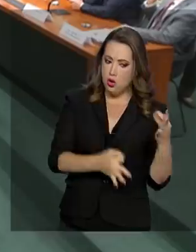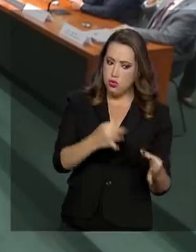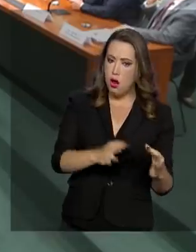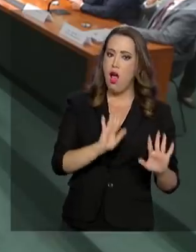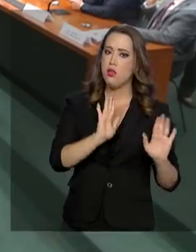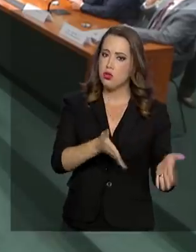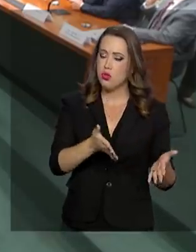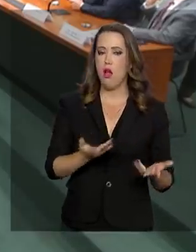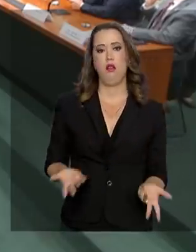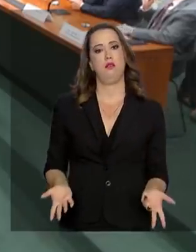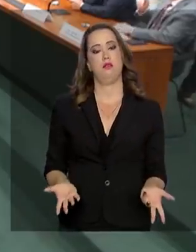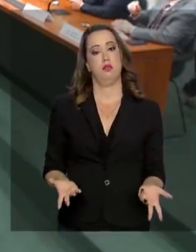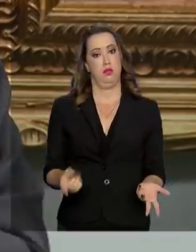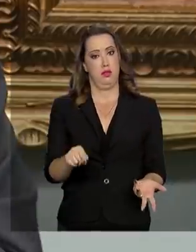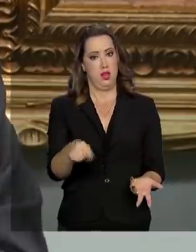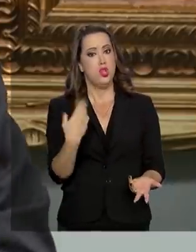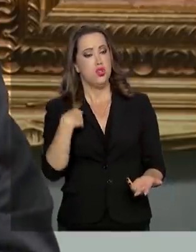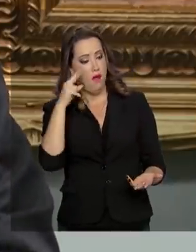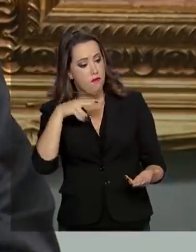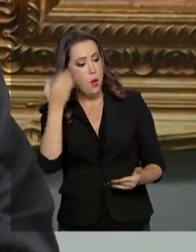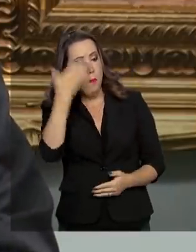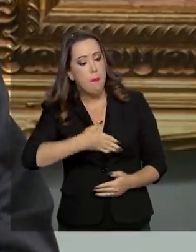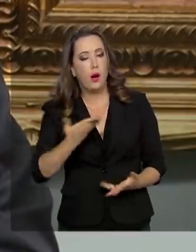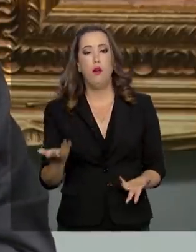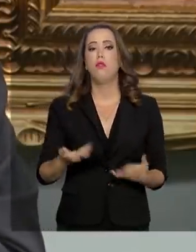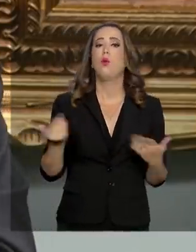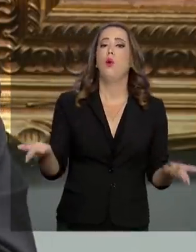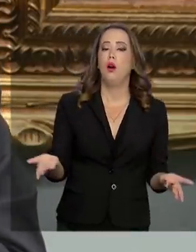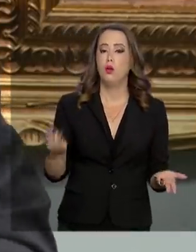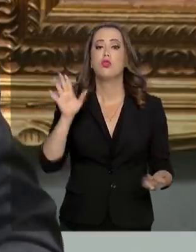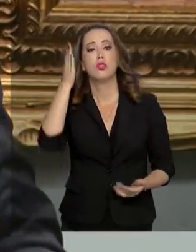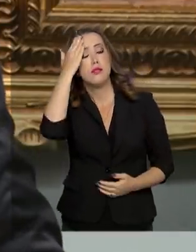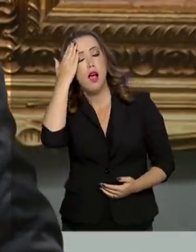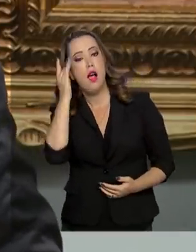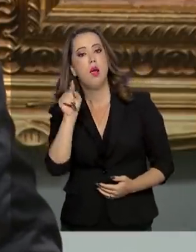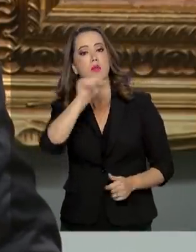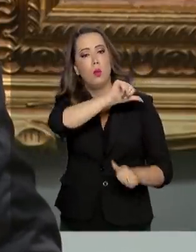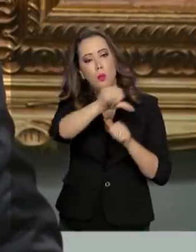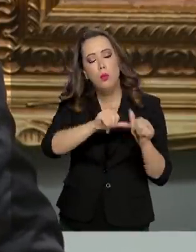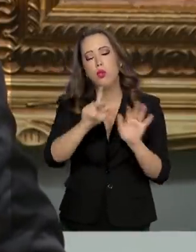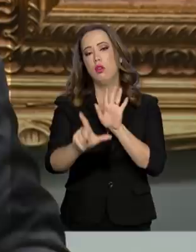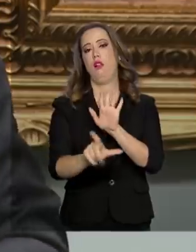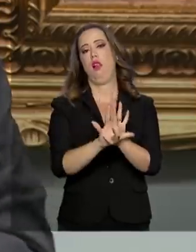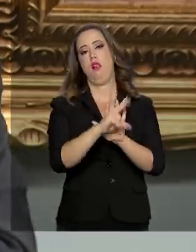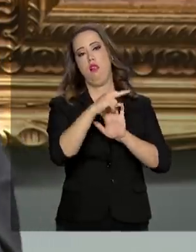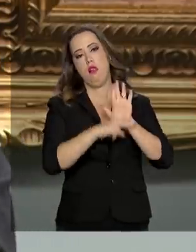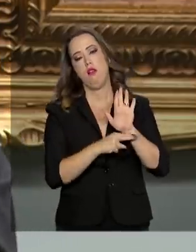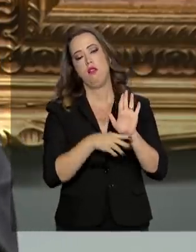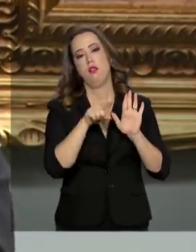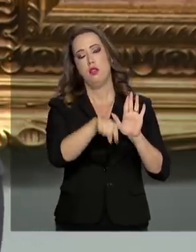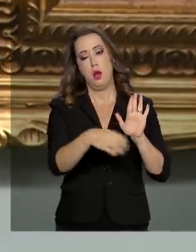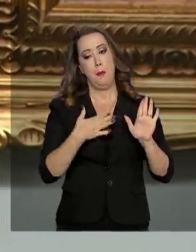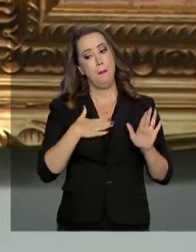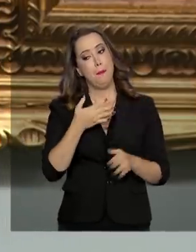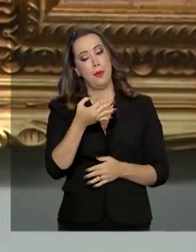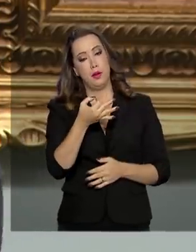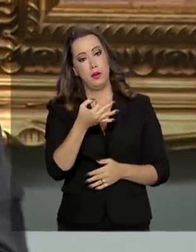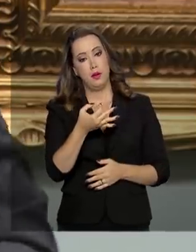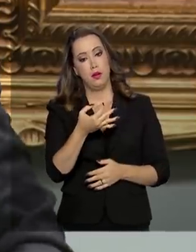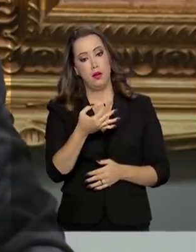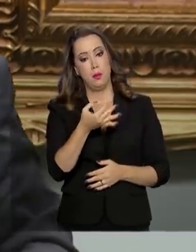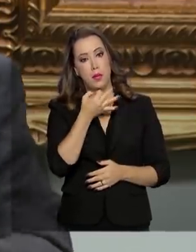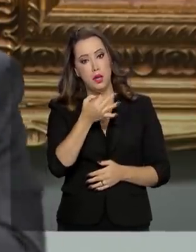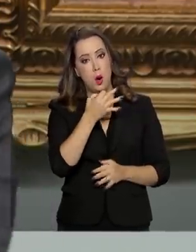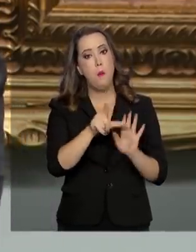ouvi uma análise de provas isso nos permite concluir que a alteração da nossa legislação na pia minha opinião por lei